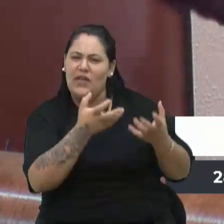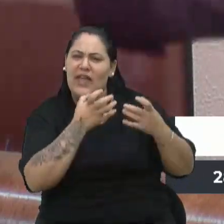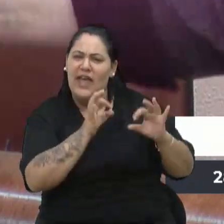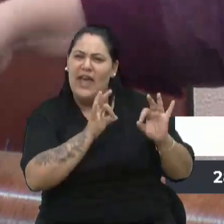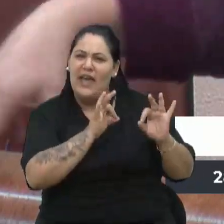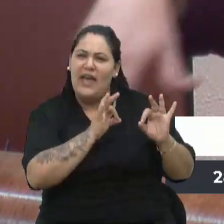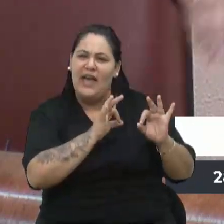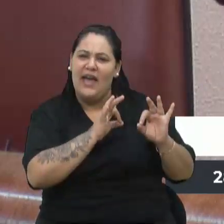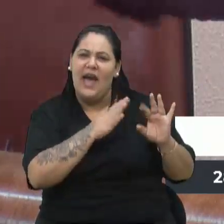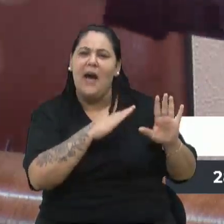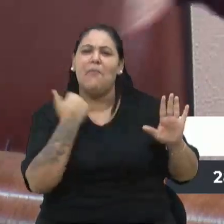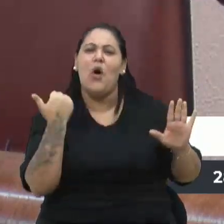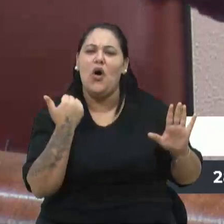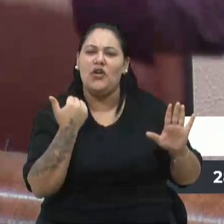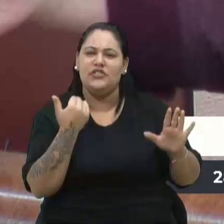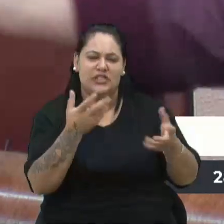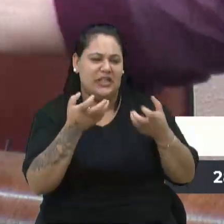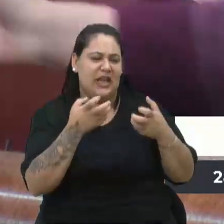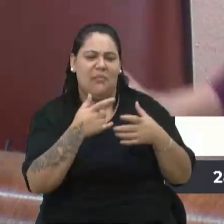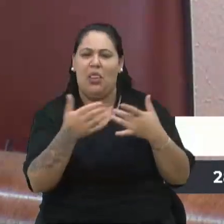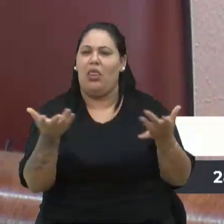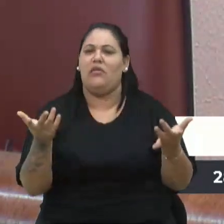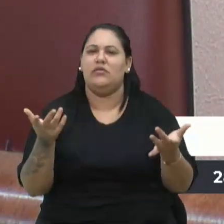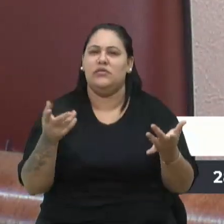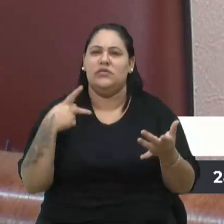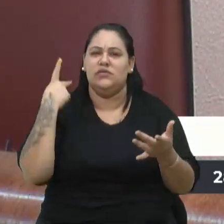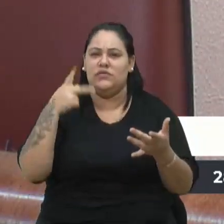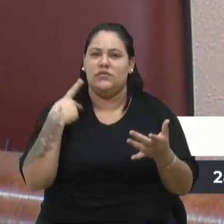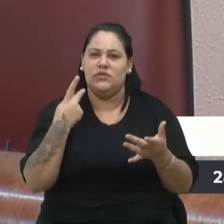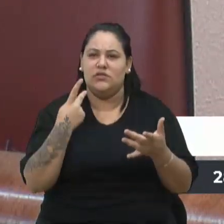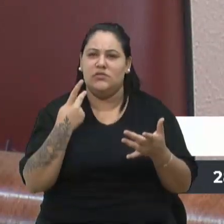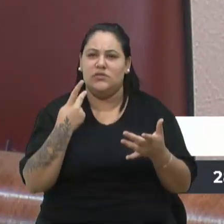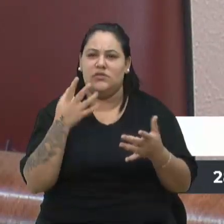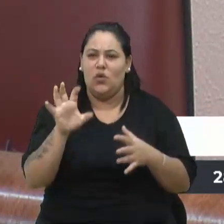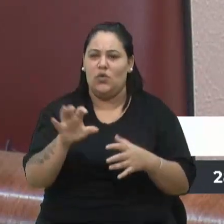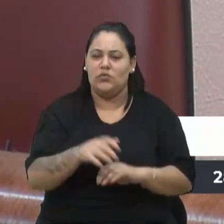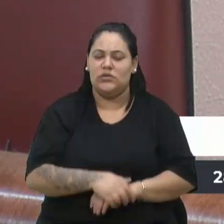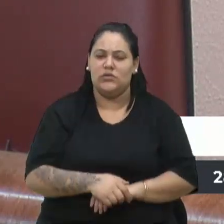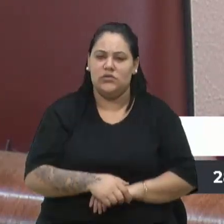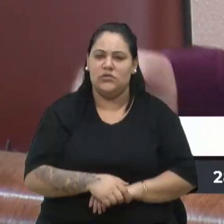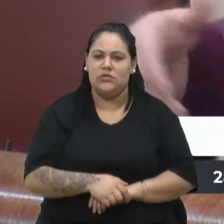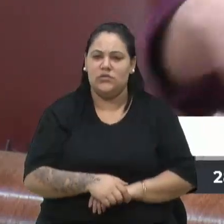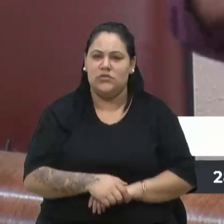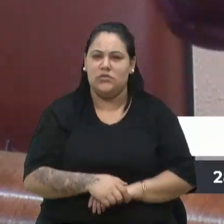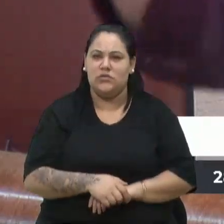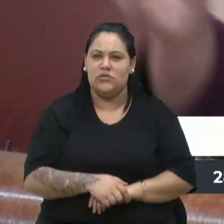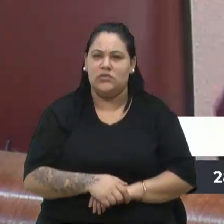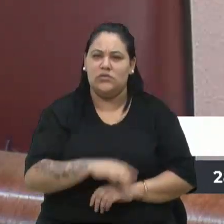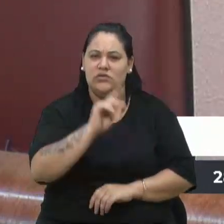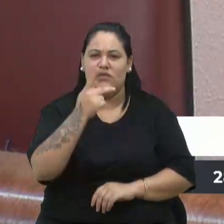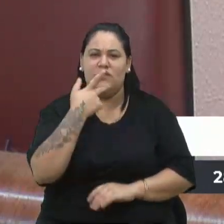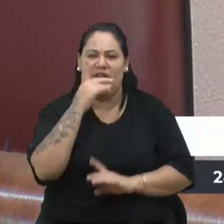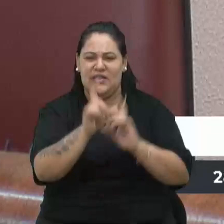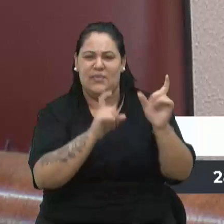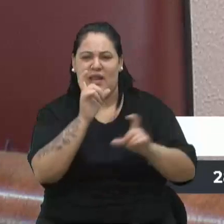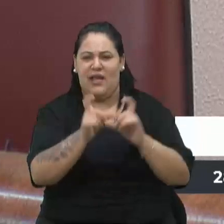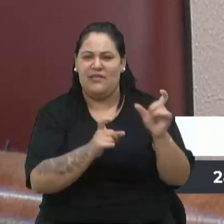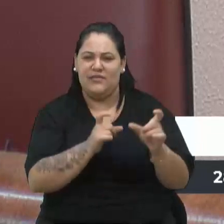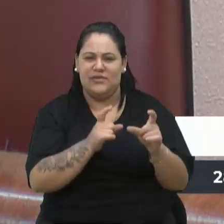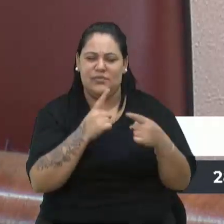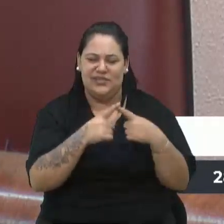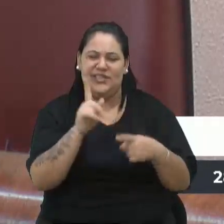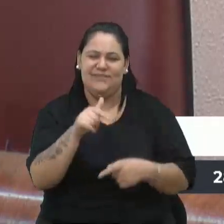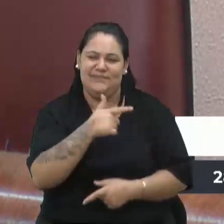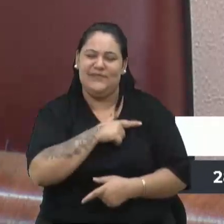a morte, que quer isso, que quer aquilo contra o senador da República. Né? Não vou nem falar as palavras que ele falou, que vai ficar até